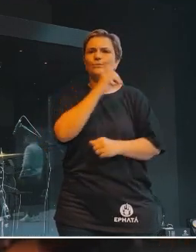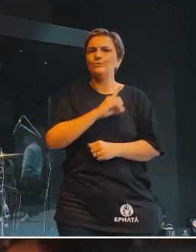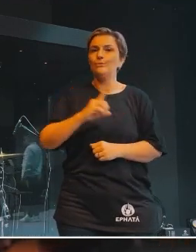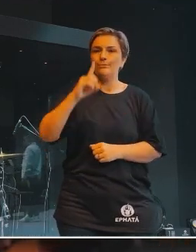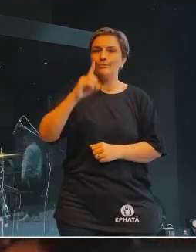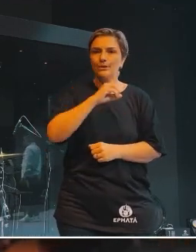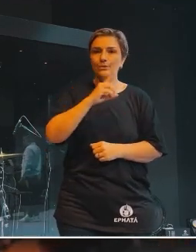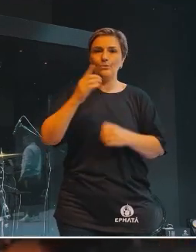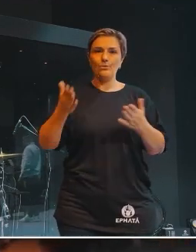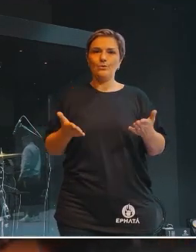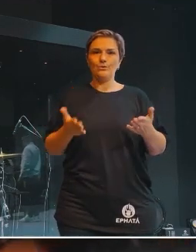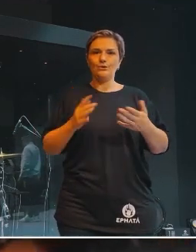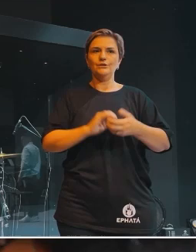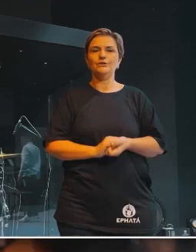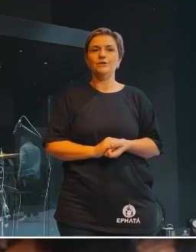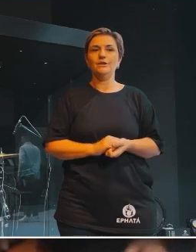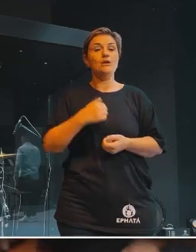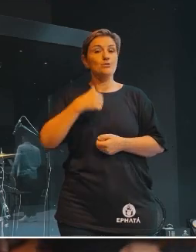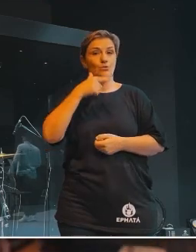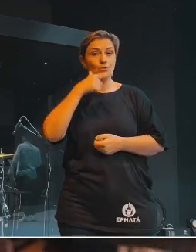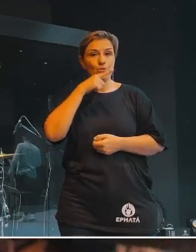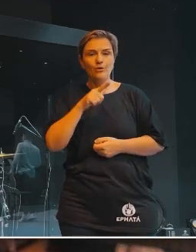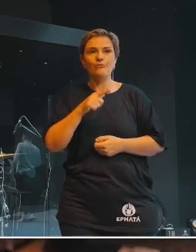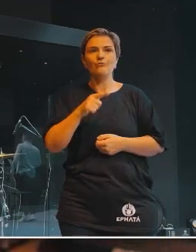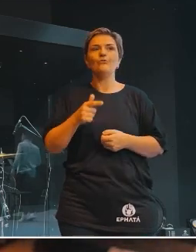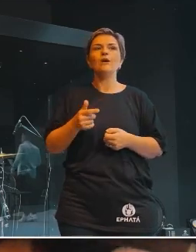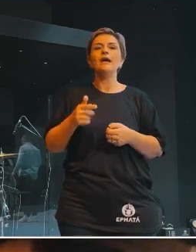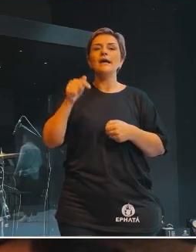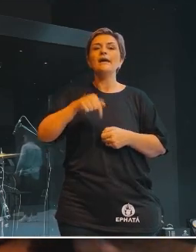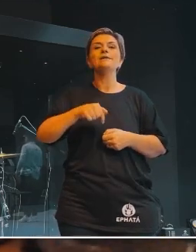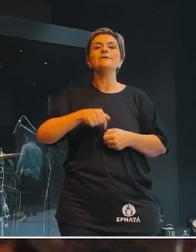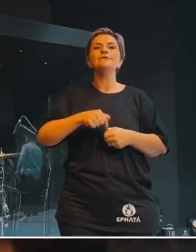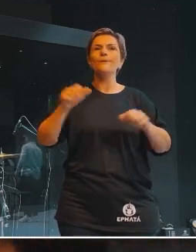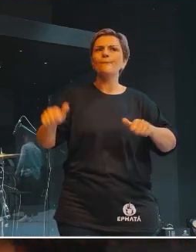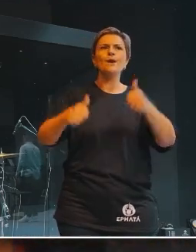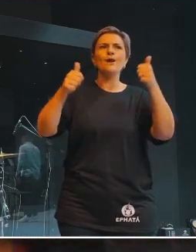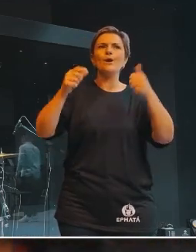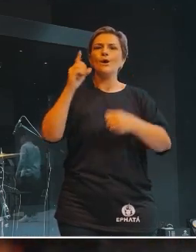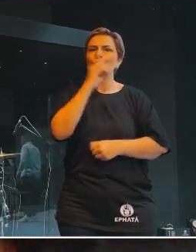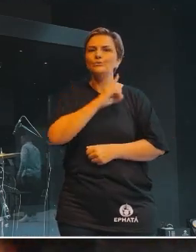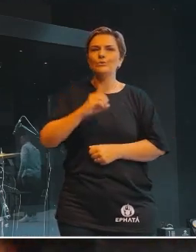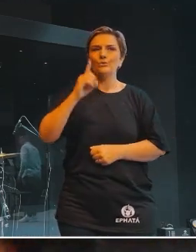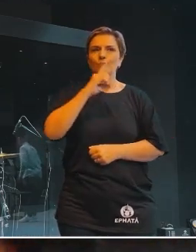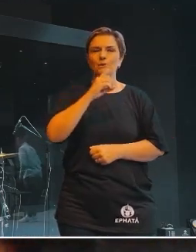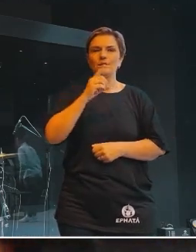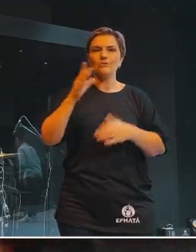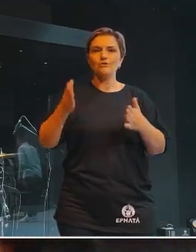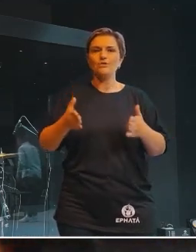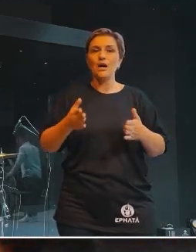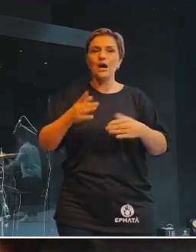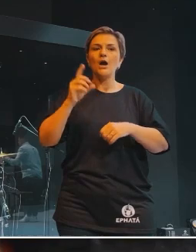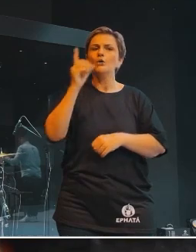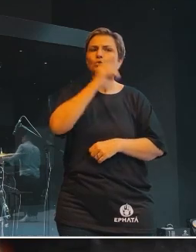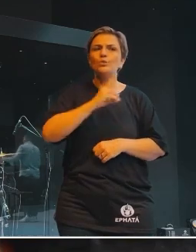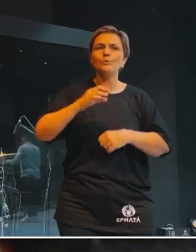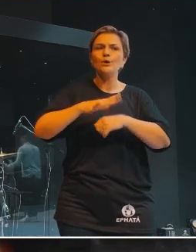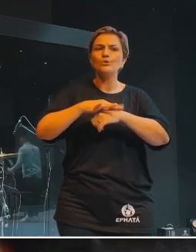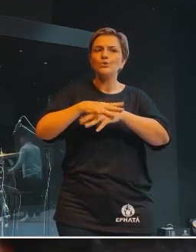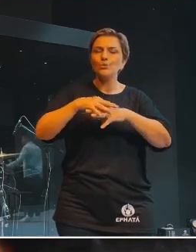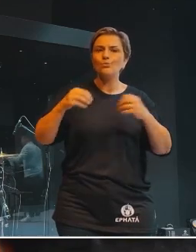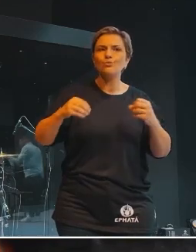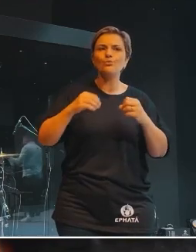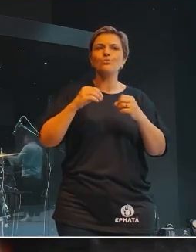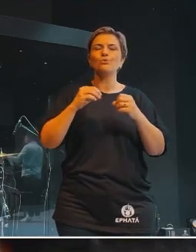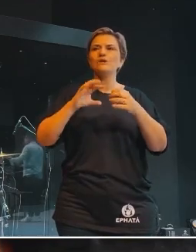Eu vou repetir: esse já é o nosso melhor domingo. domingo de cura, domingo de